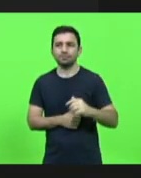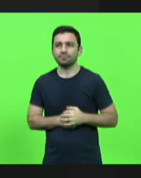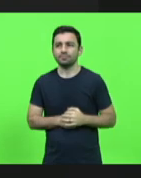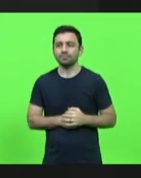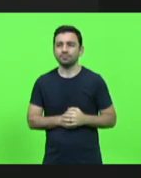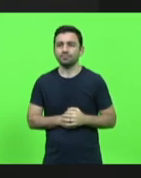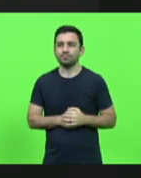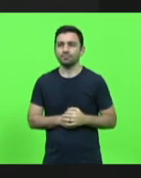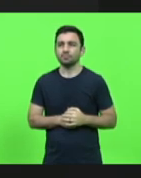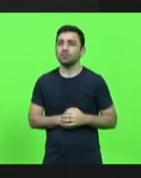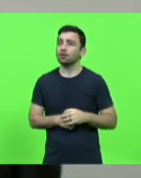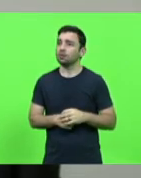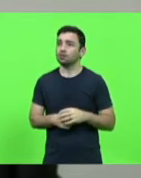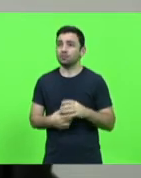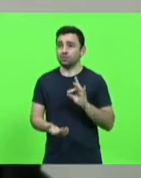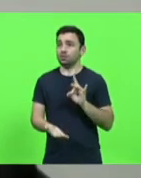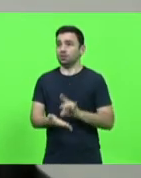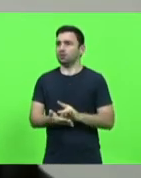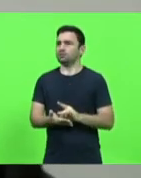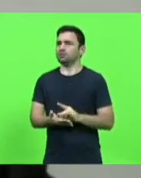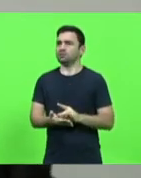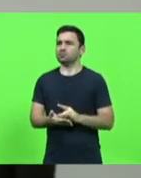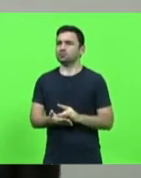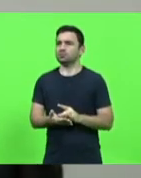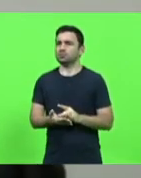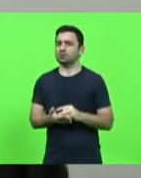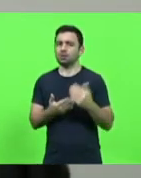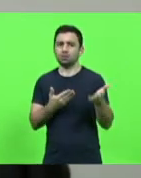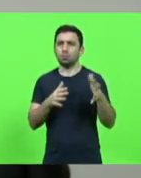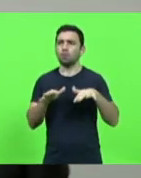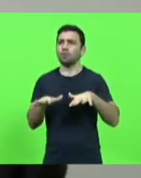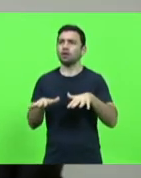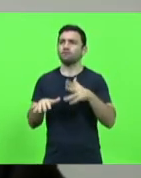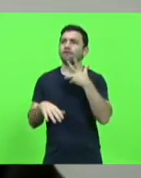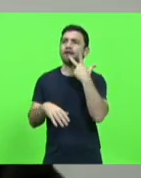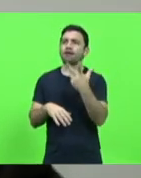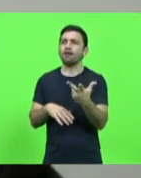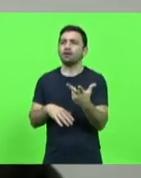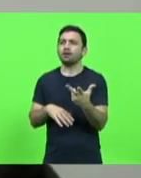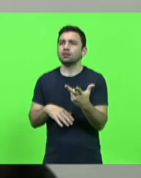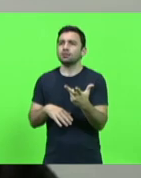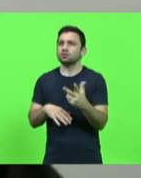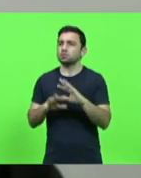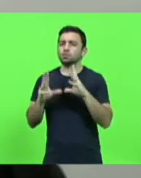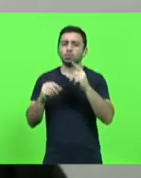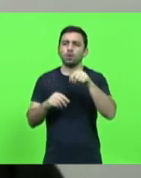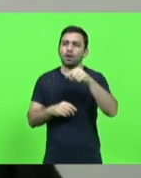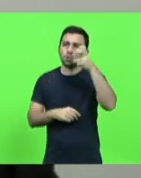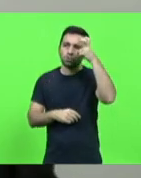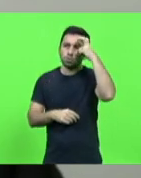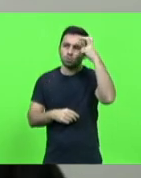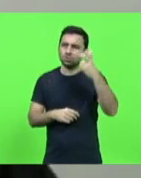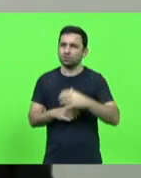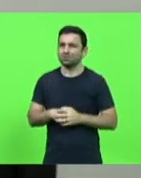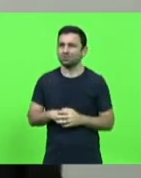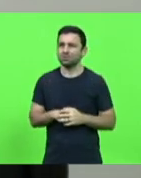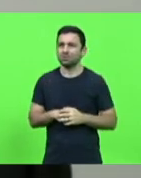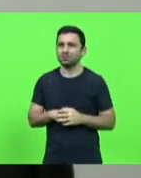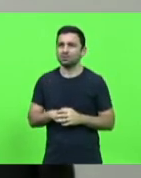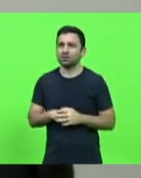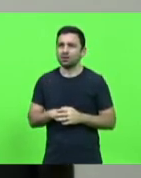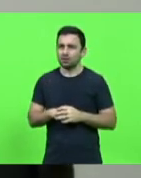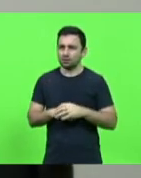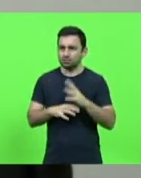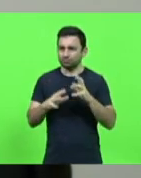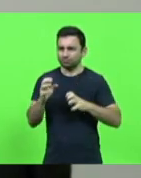fato, alguma coisa tem. E aí faz um grande movimento dizendo que isso é cultura. Não, isso não é cultura. A rinha de